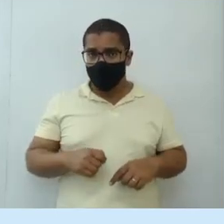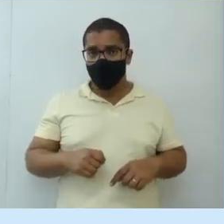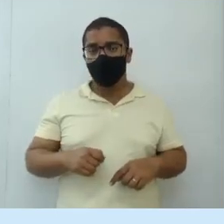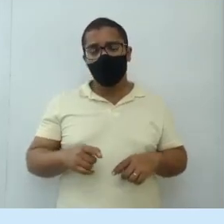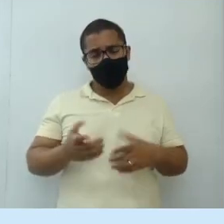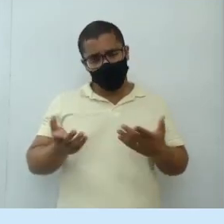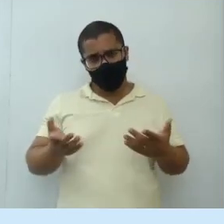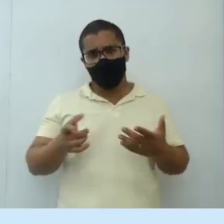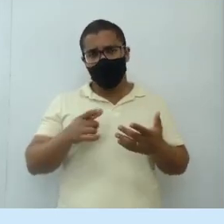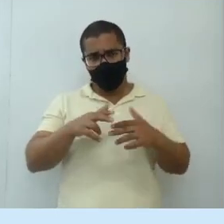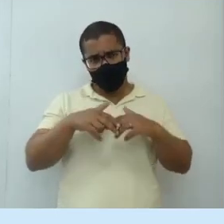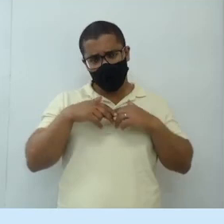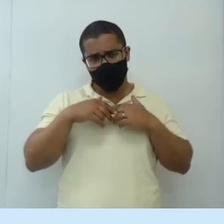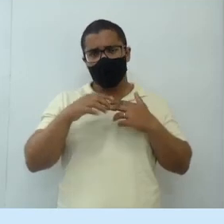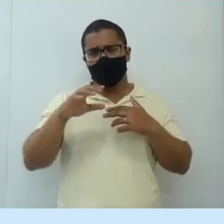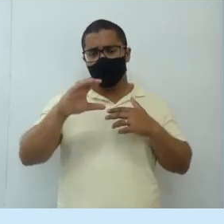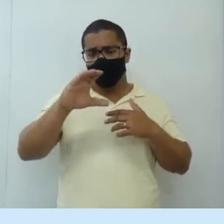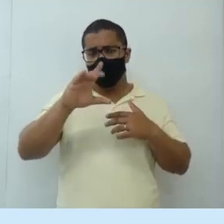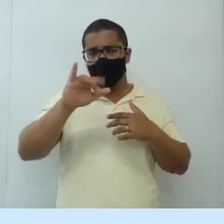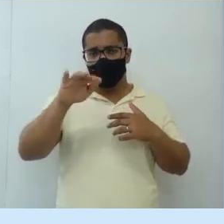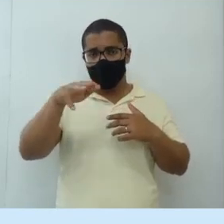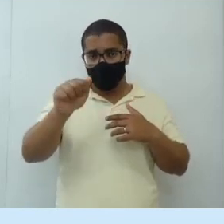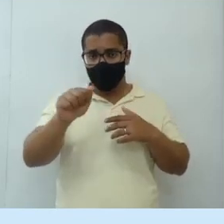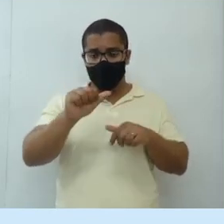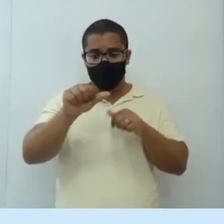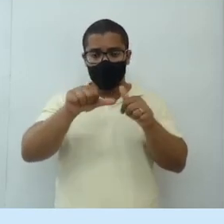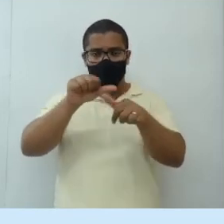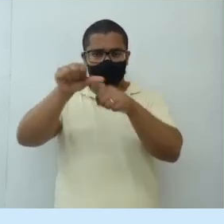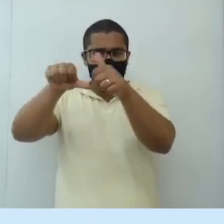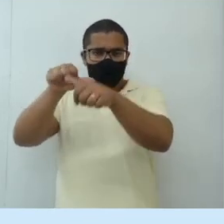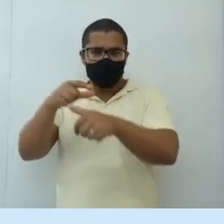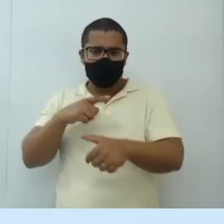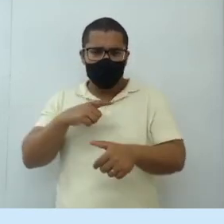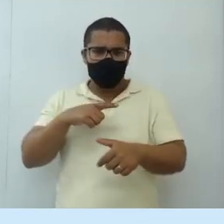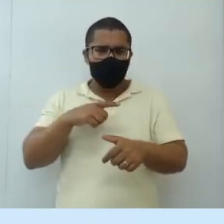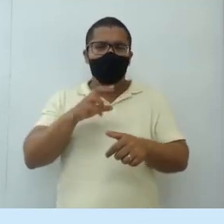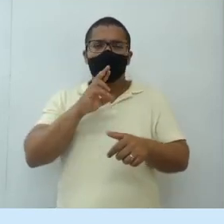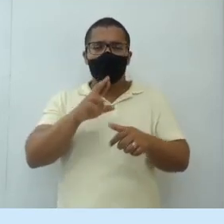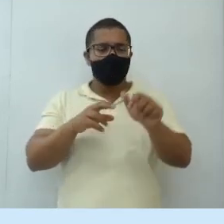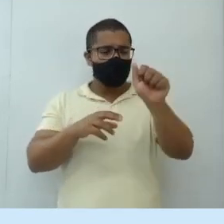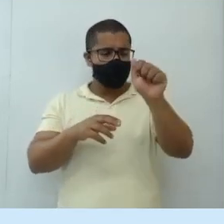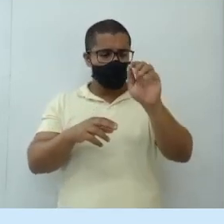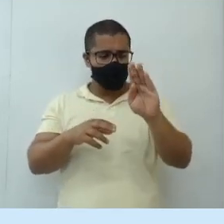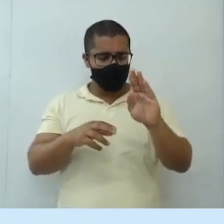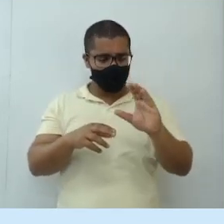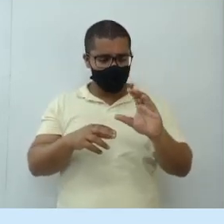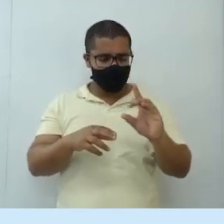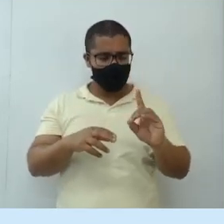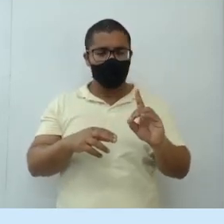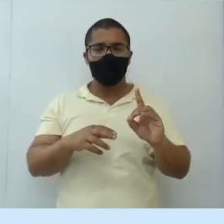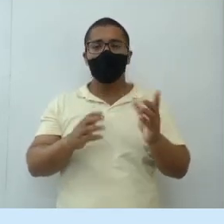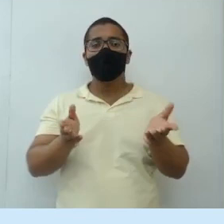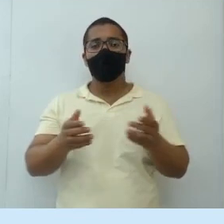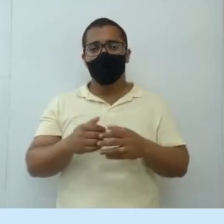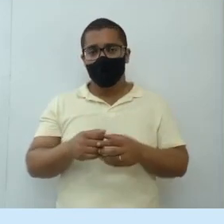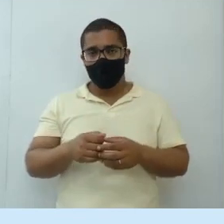também consequência das mudanças climáticas aí então qual seria a b c ou D